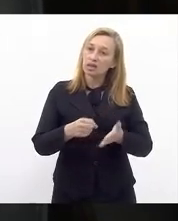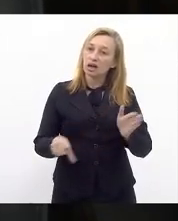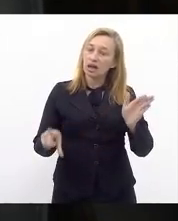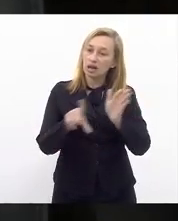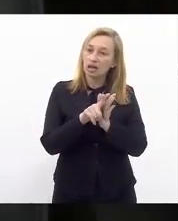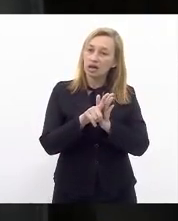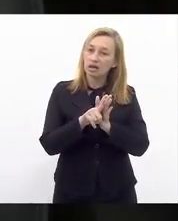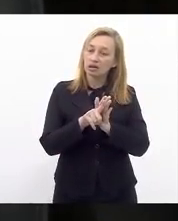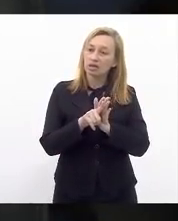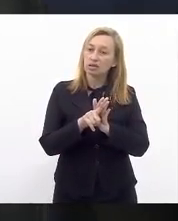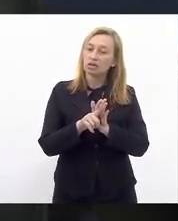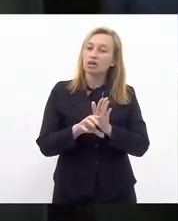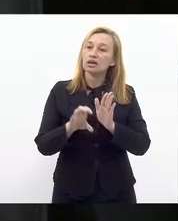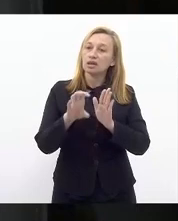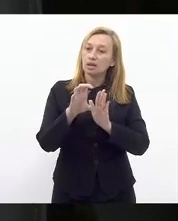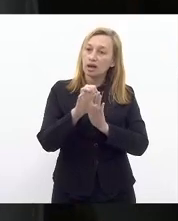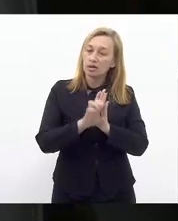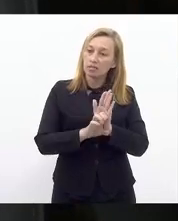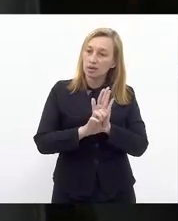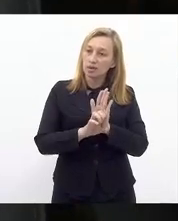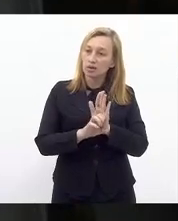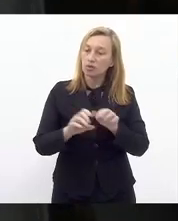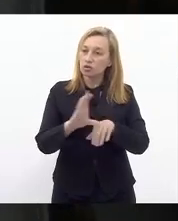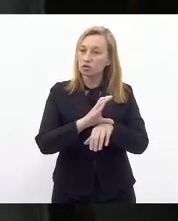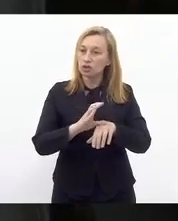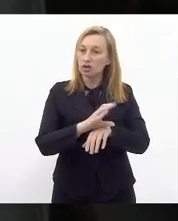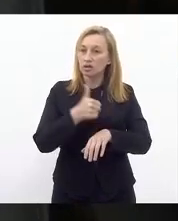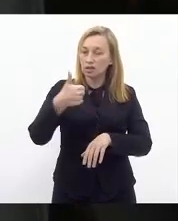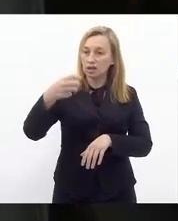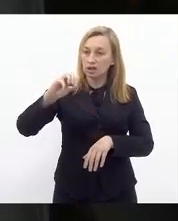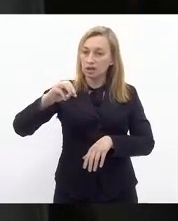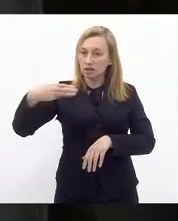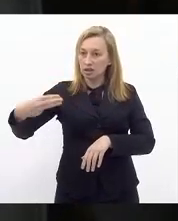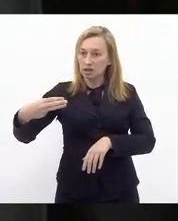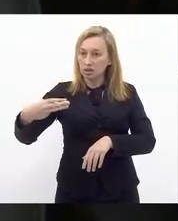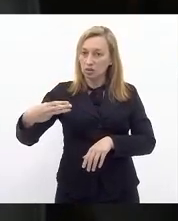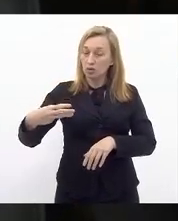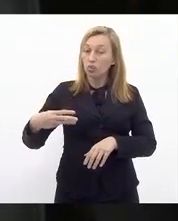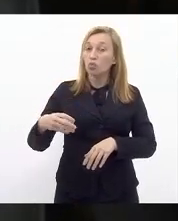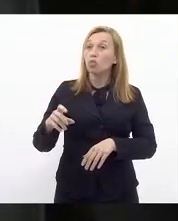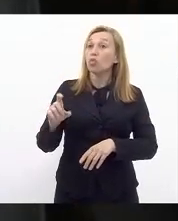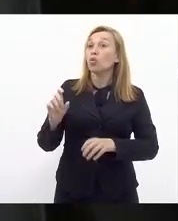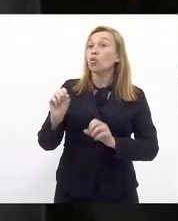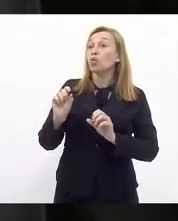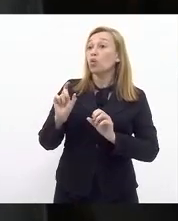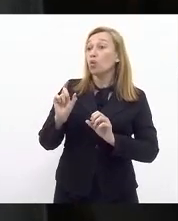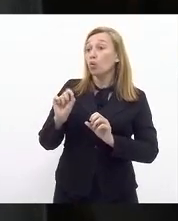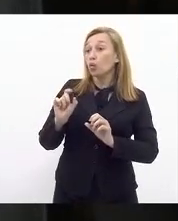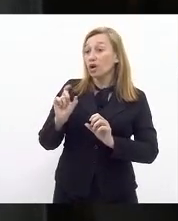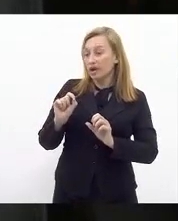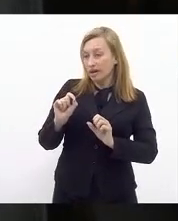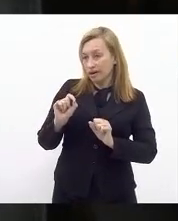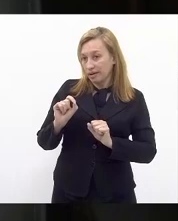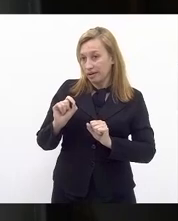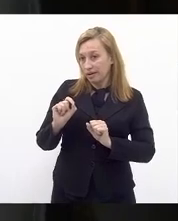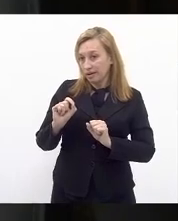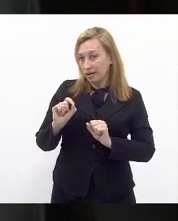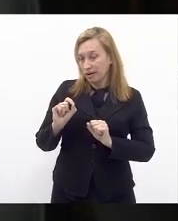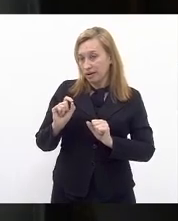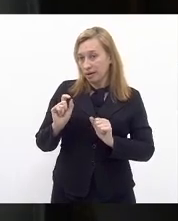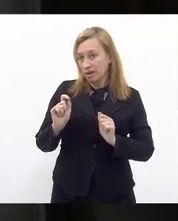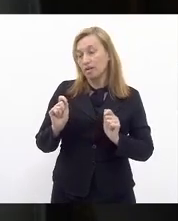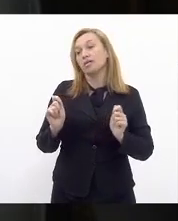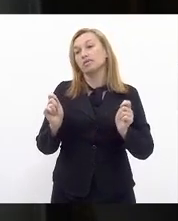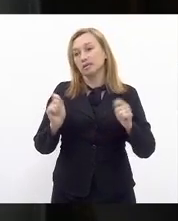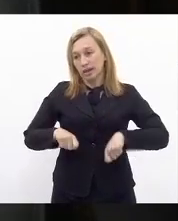emenda constitucional 63 no que couber no que couber no